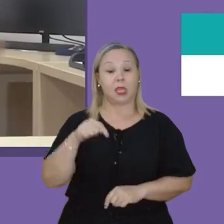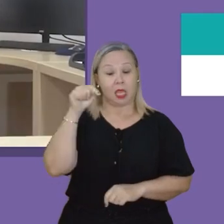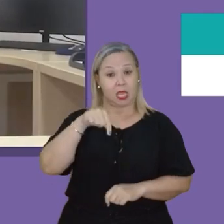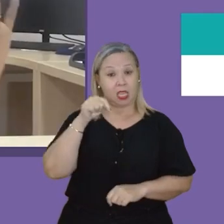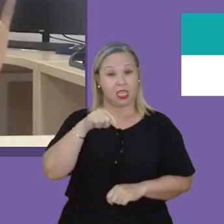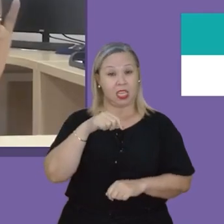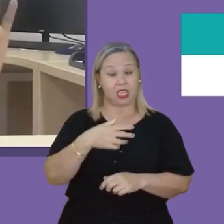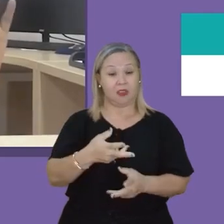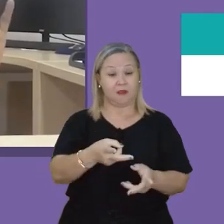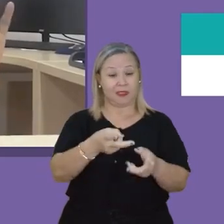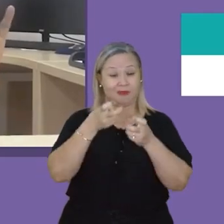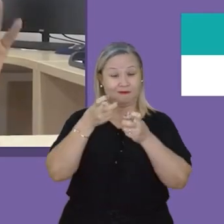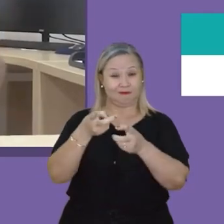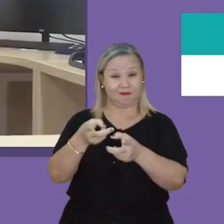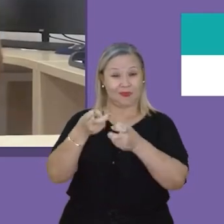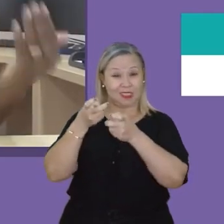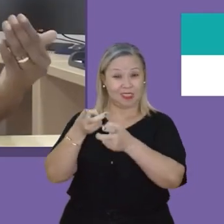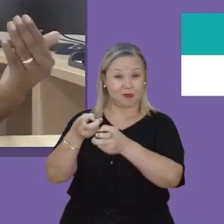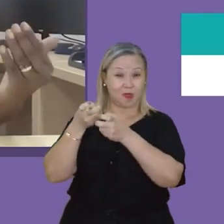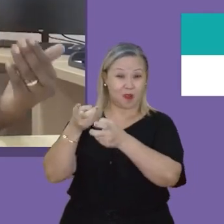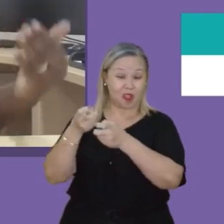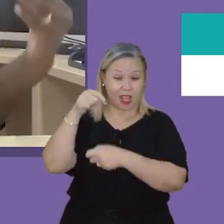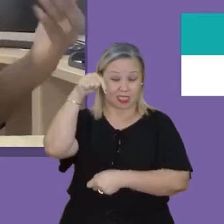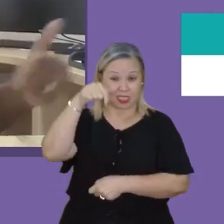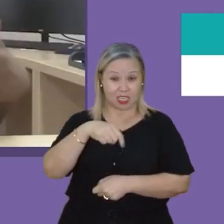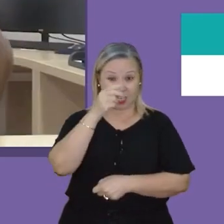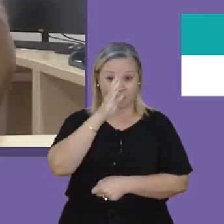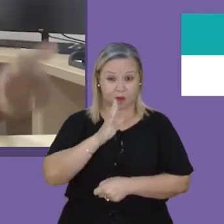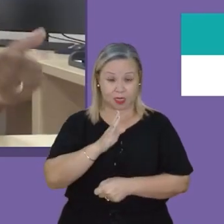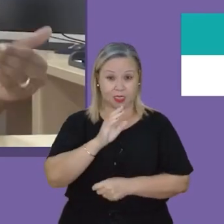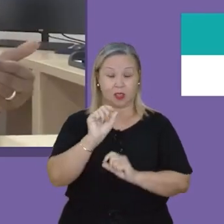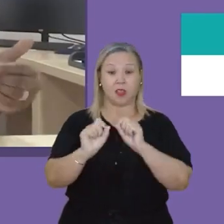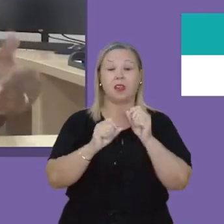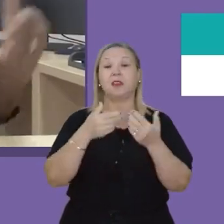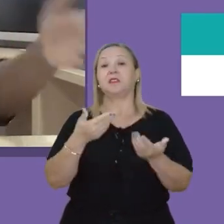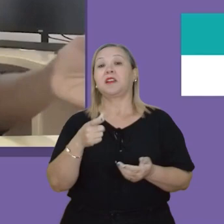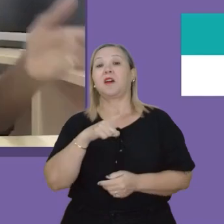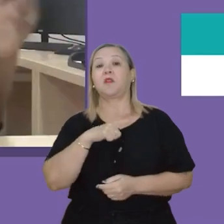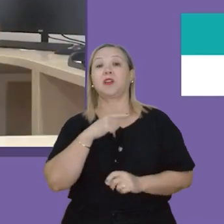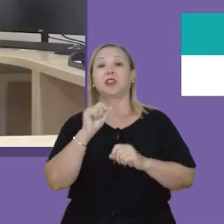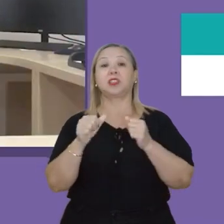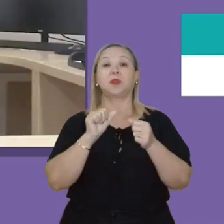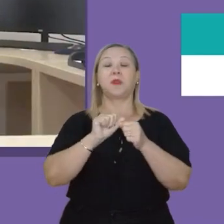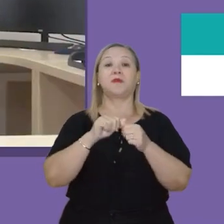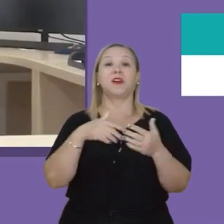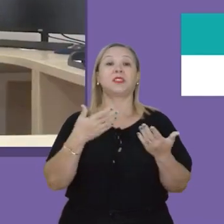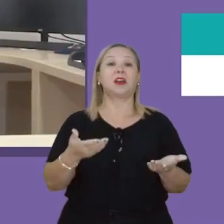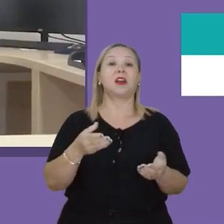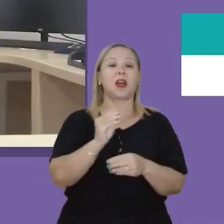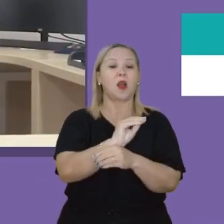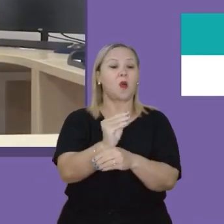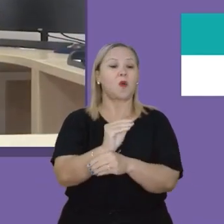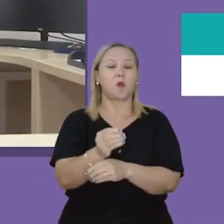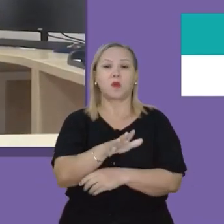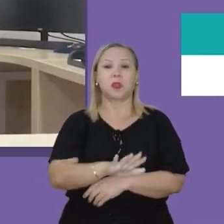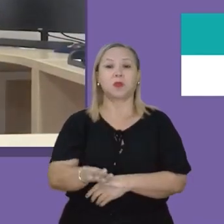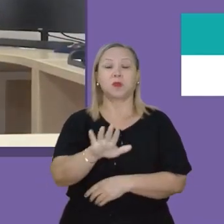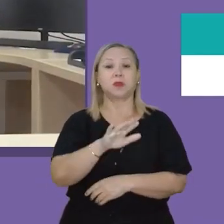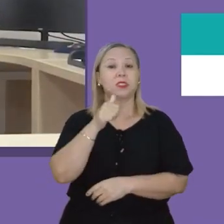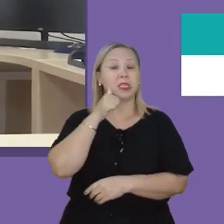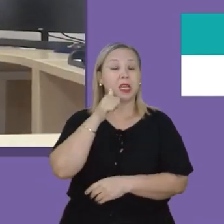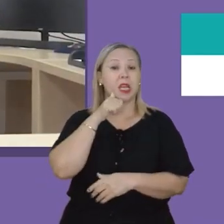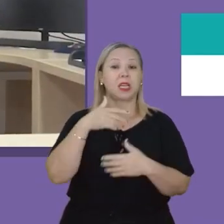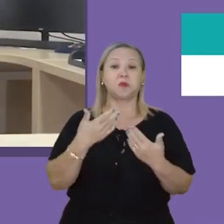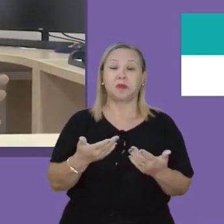carga. É diferente. E então, o que tinha para eles fazer era cuidar disso. E as